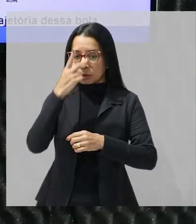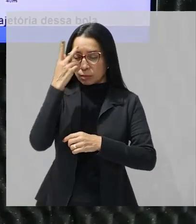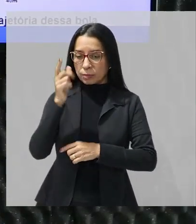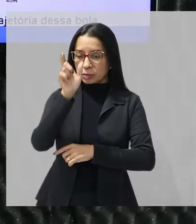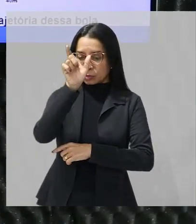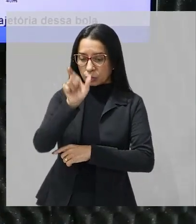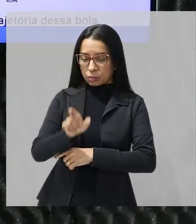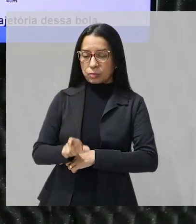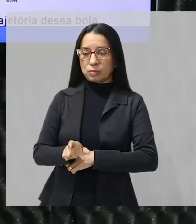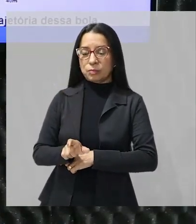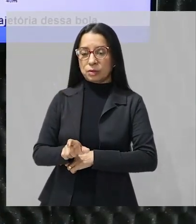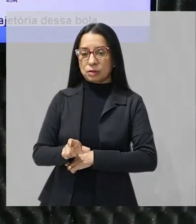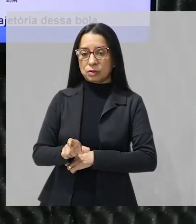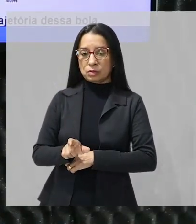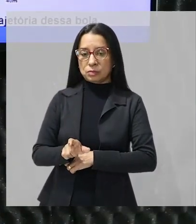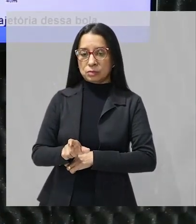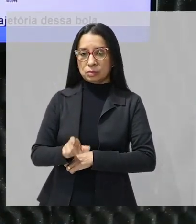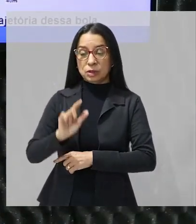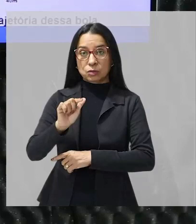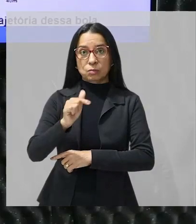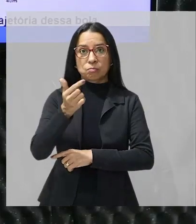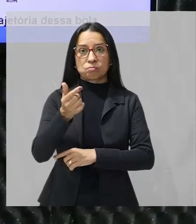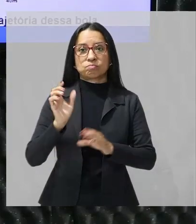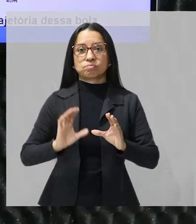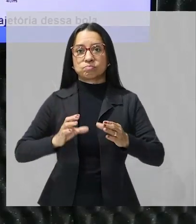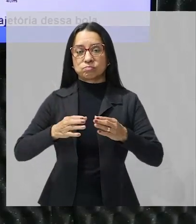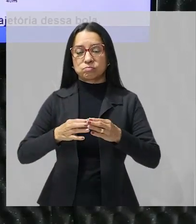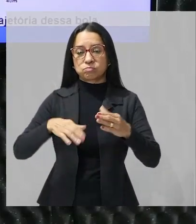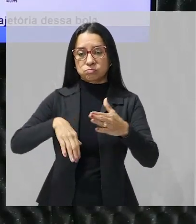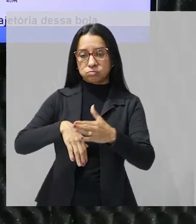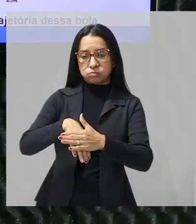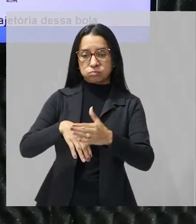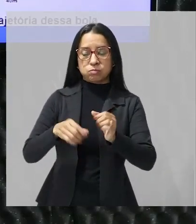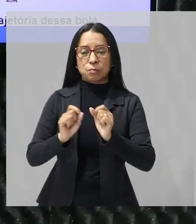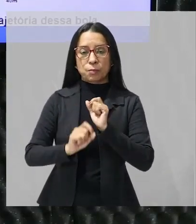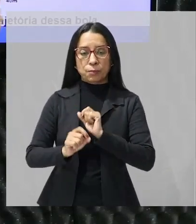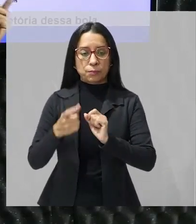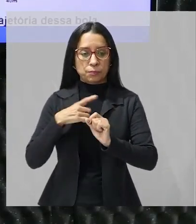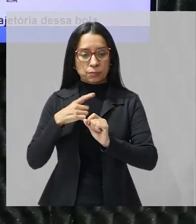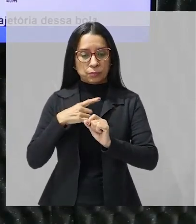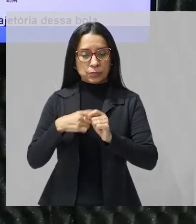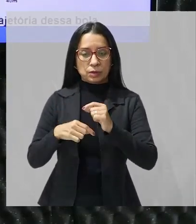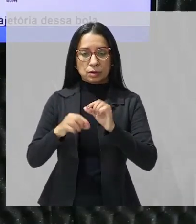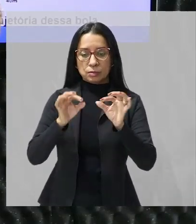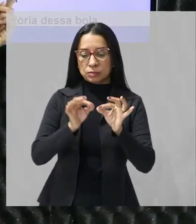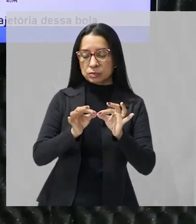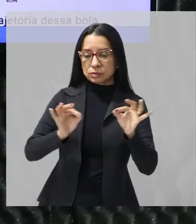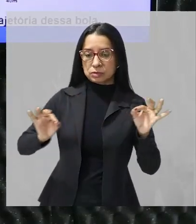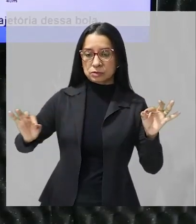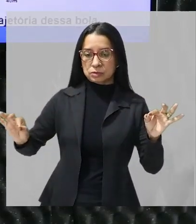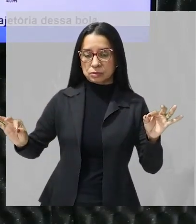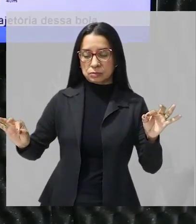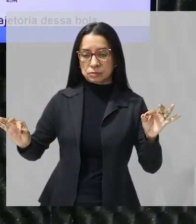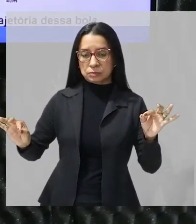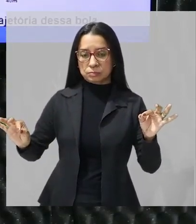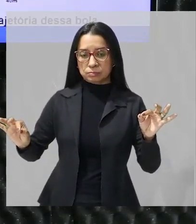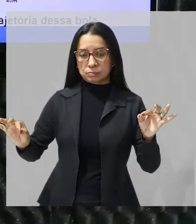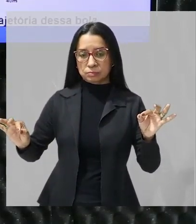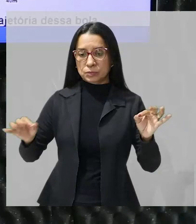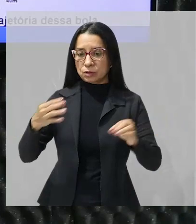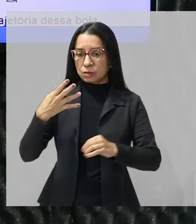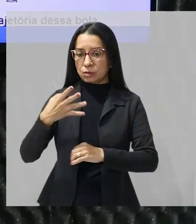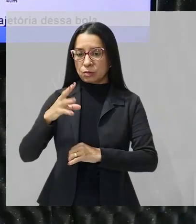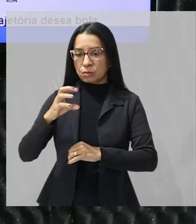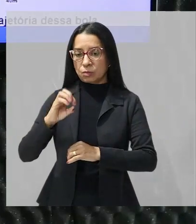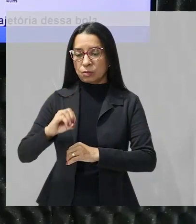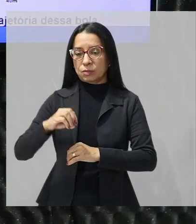está no meio deles dois, que é do time adversário. E aí, né, temos a distância dos jogadores do mesmo time, que é de